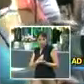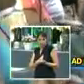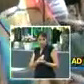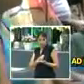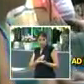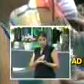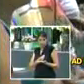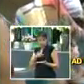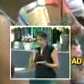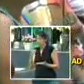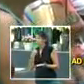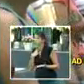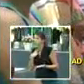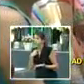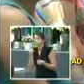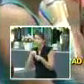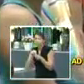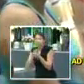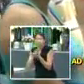diga: você não pode fazer nada.